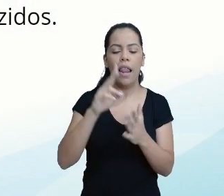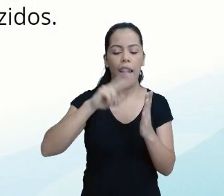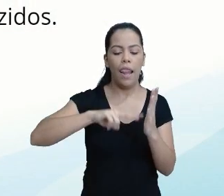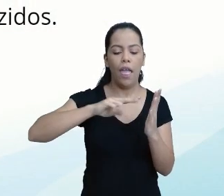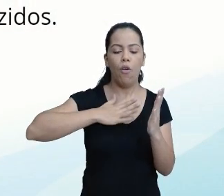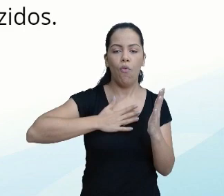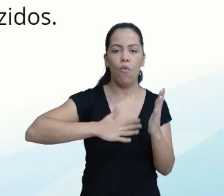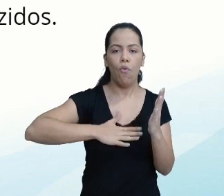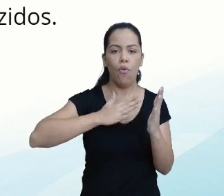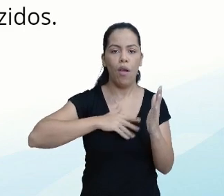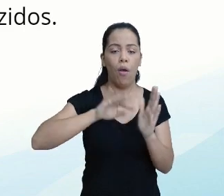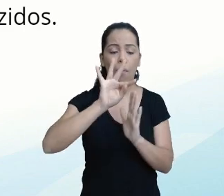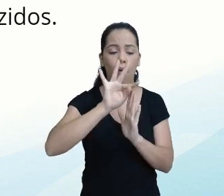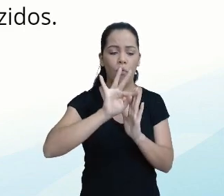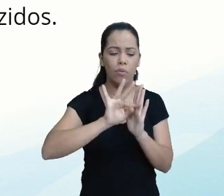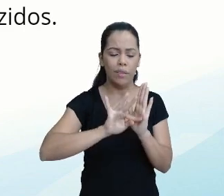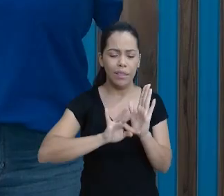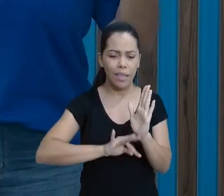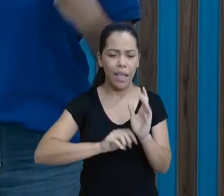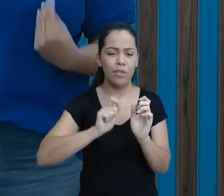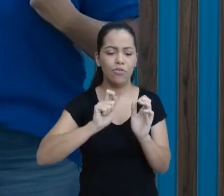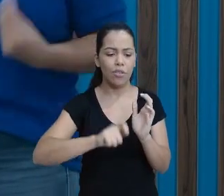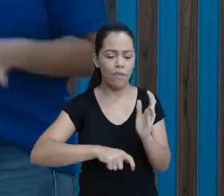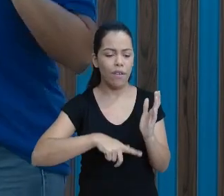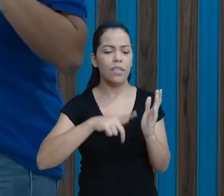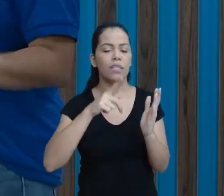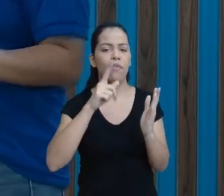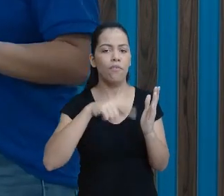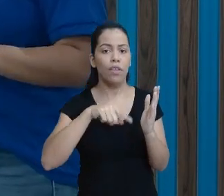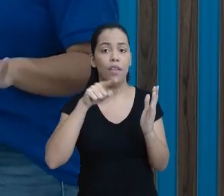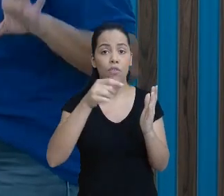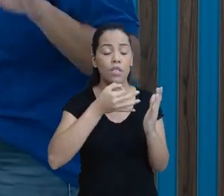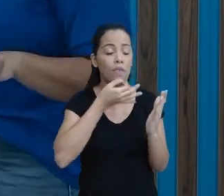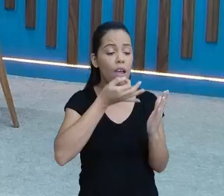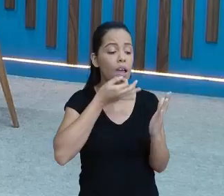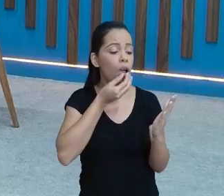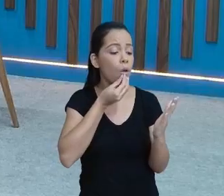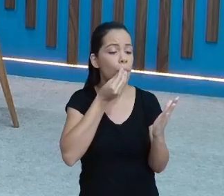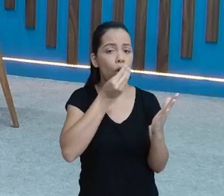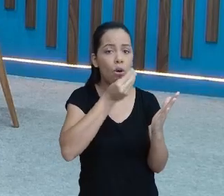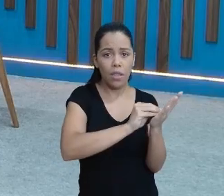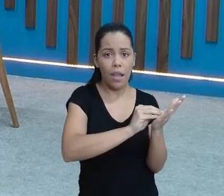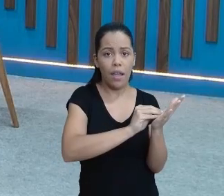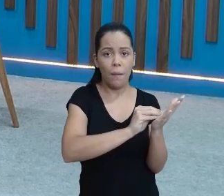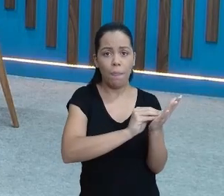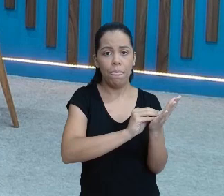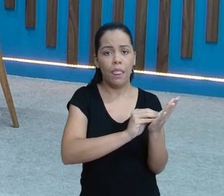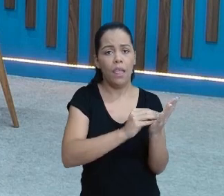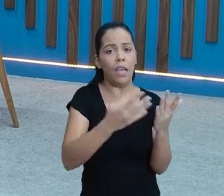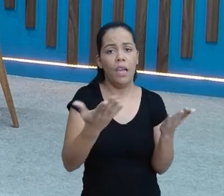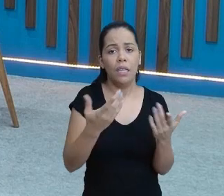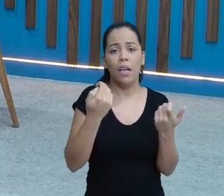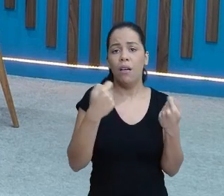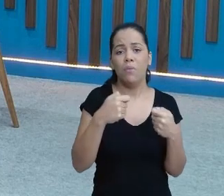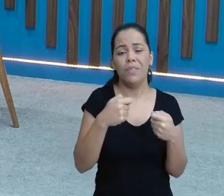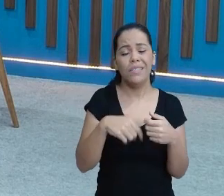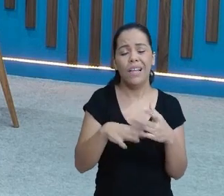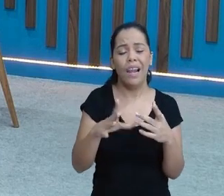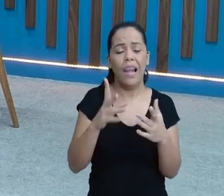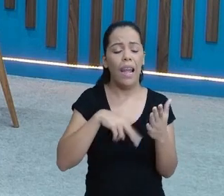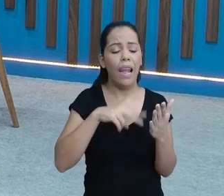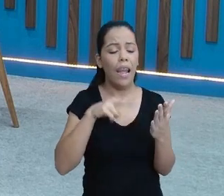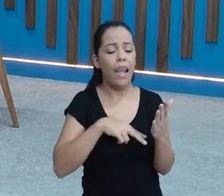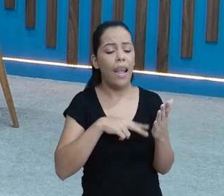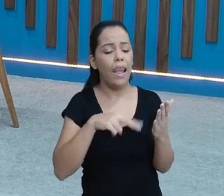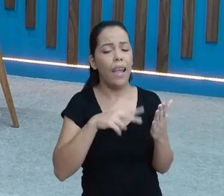será resenhado, gente. Vocês têm que dominar o texto a ser resenhado. Não adianta você ler um resumo para fazer uma resenha. O